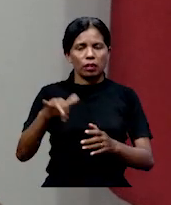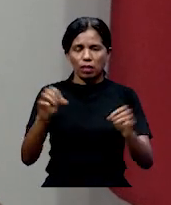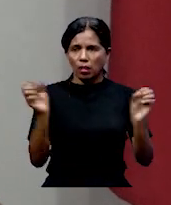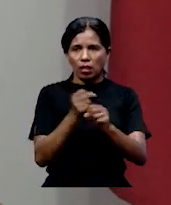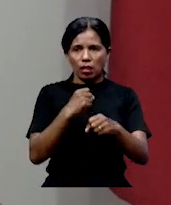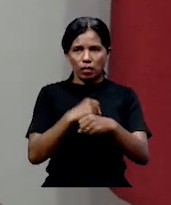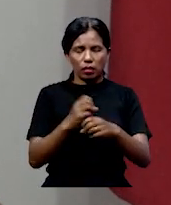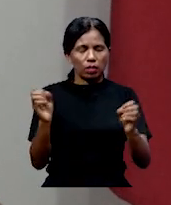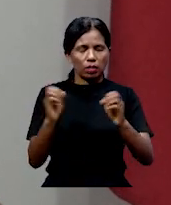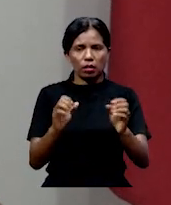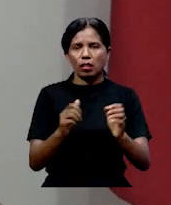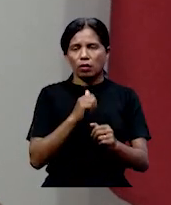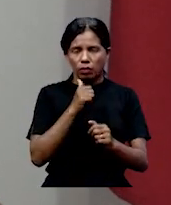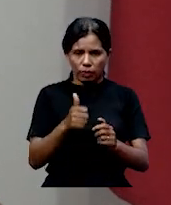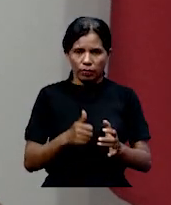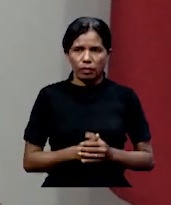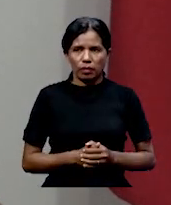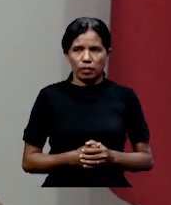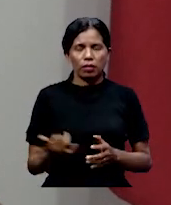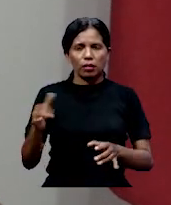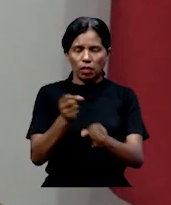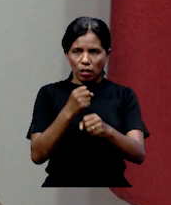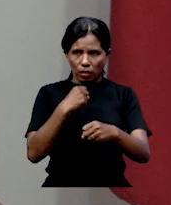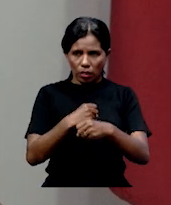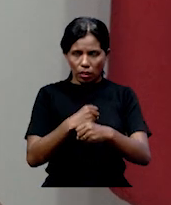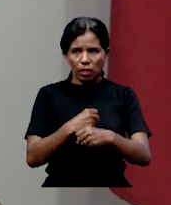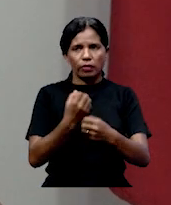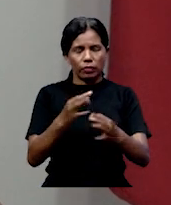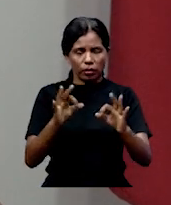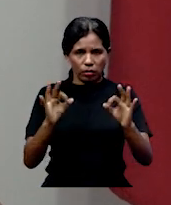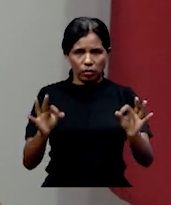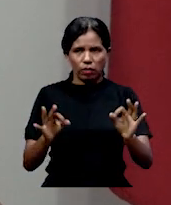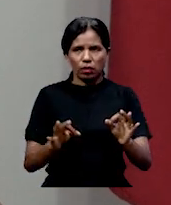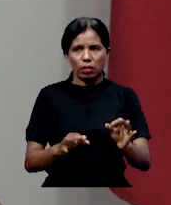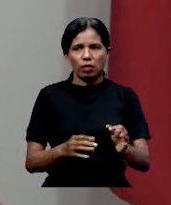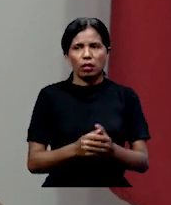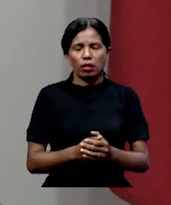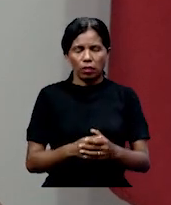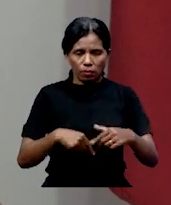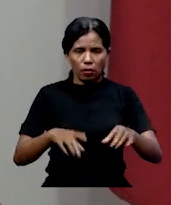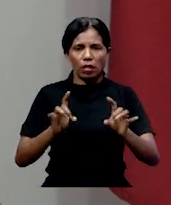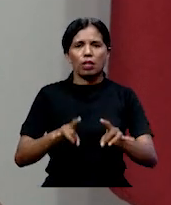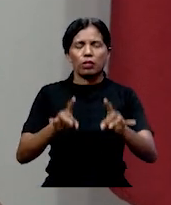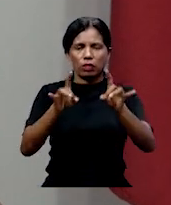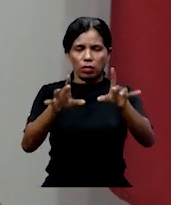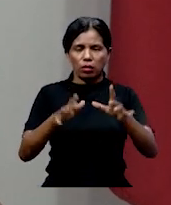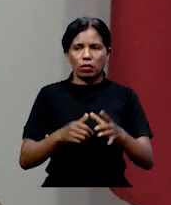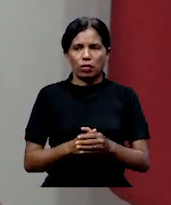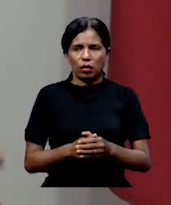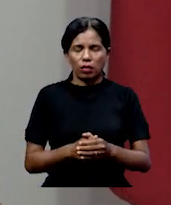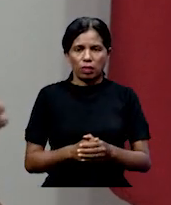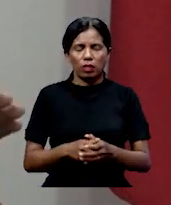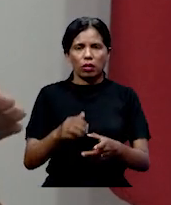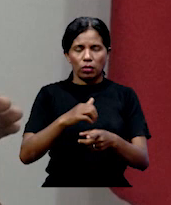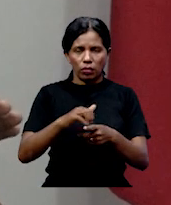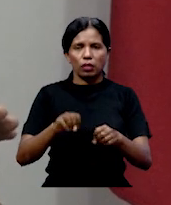ele nunca lá coelho. Se halo carik, halo tiona viabilidade de pipeline para a Austrália, né, custo zero,